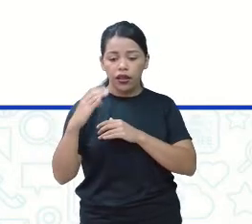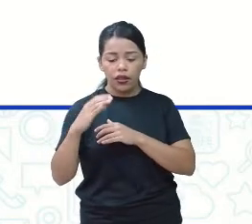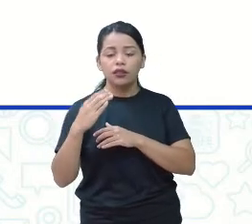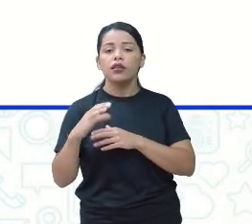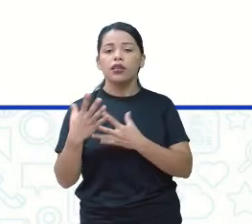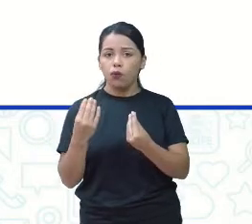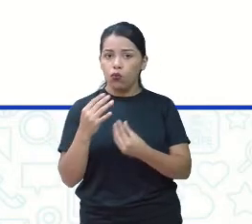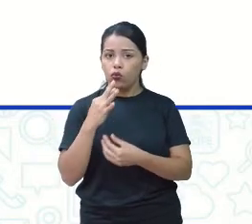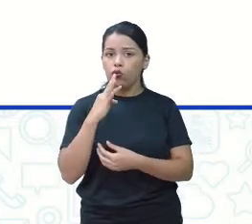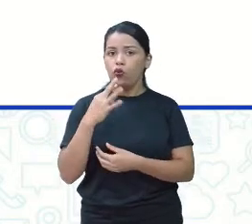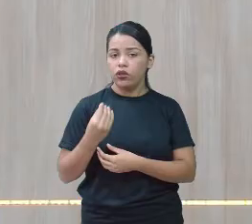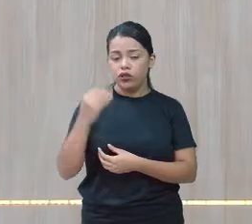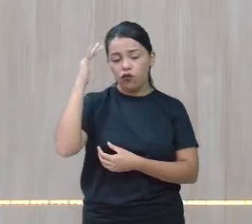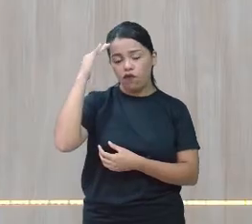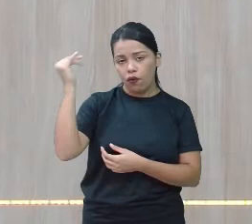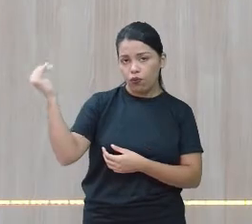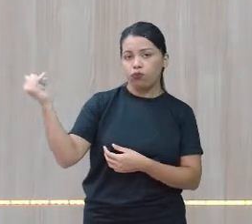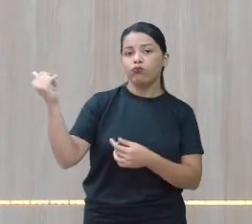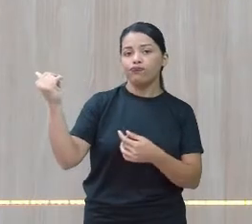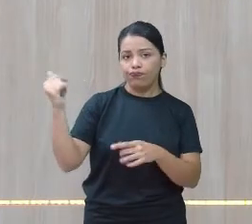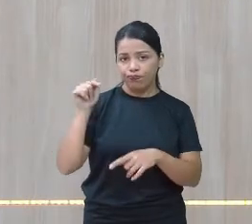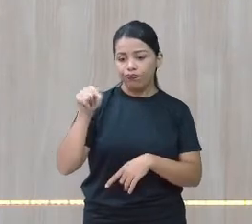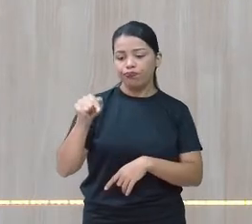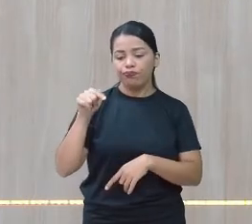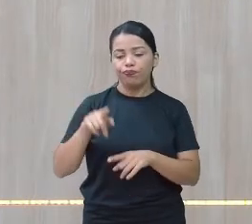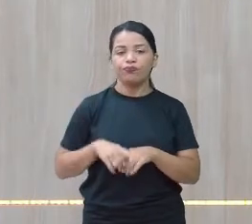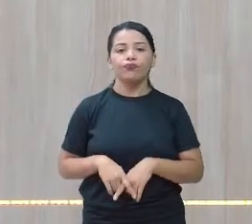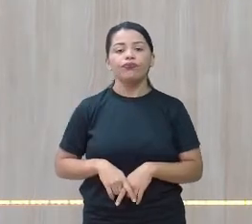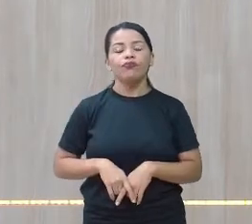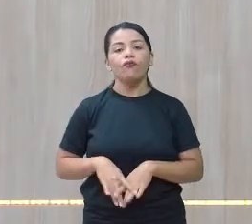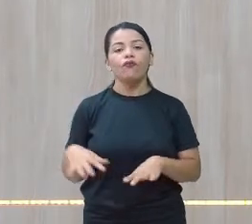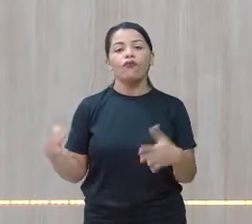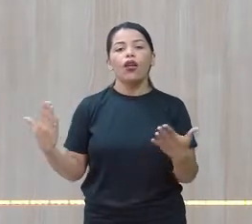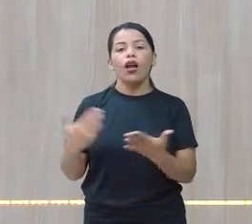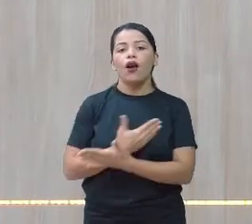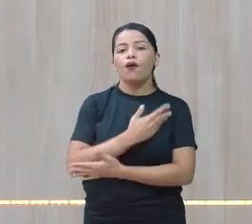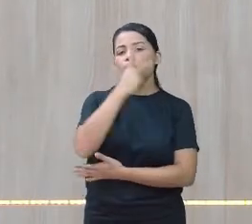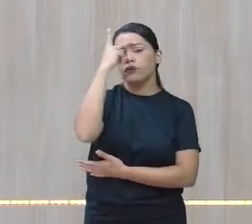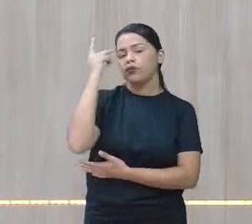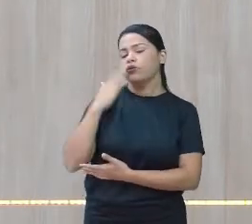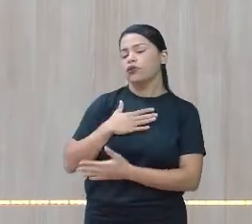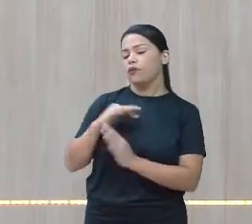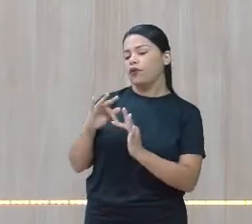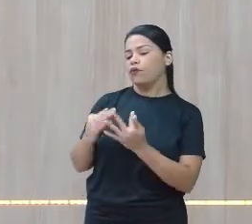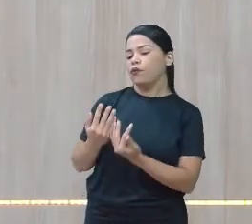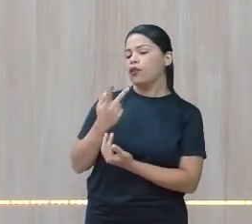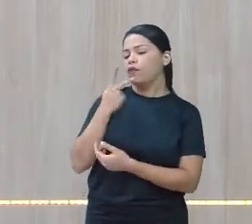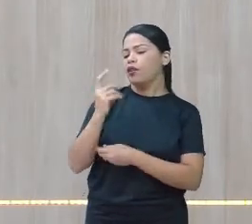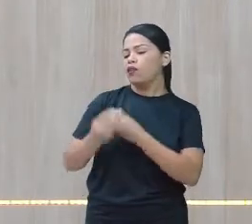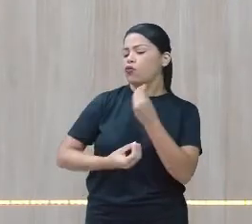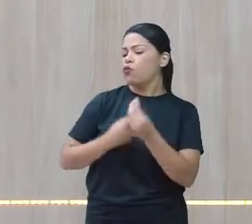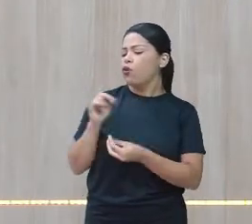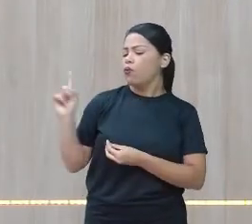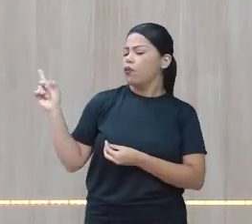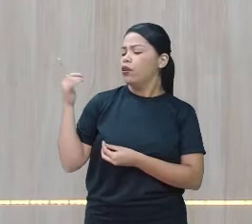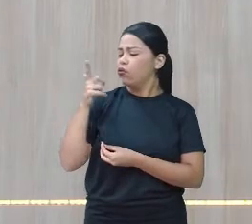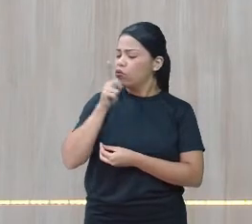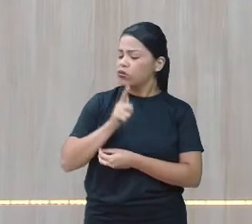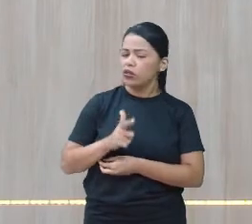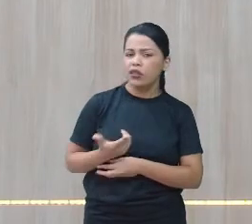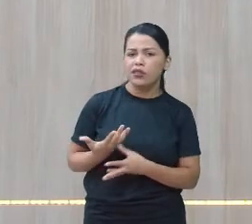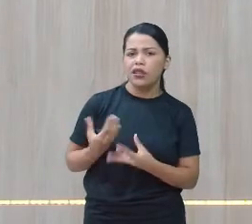século. O que eu quero dizer aqui é que muita gente olhava, até algumas pessoas da minha família também diziam, como é que ele pode ser tão,